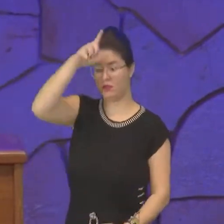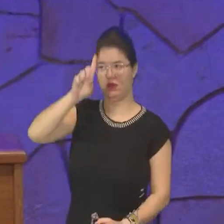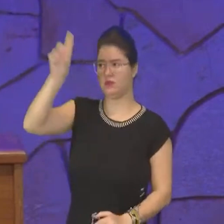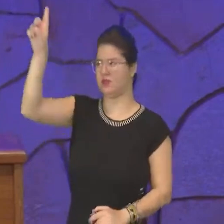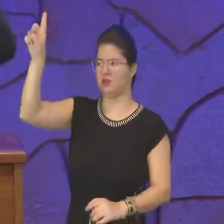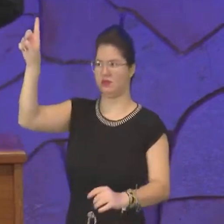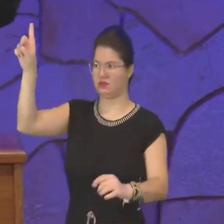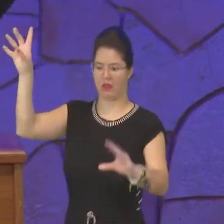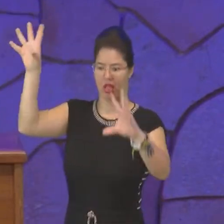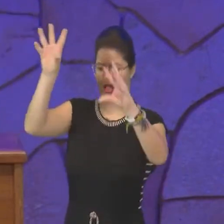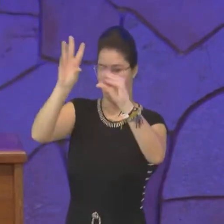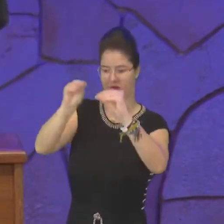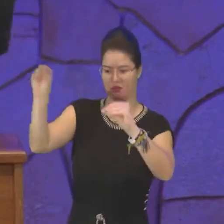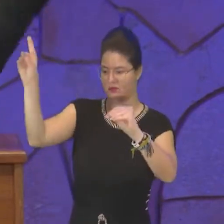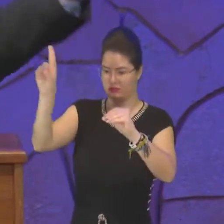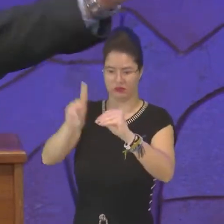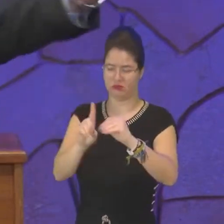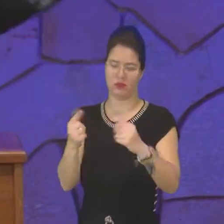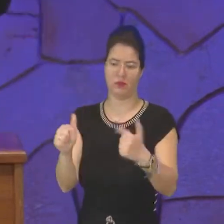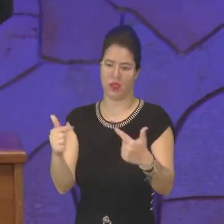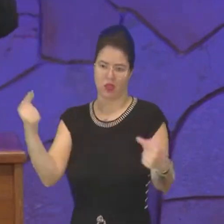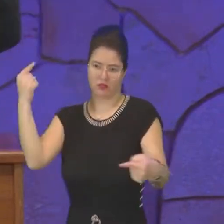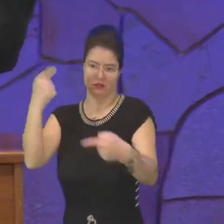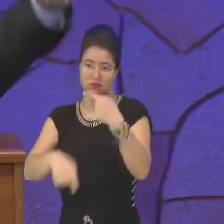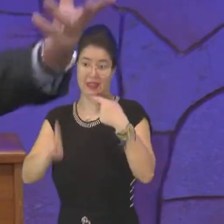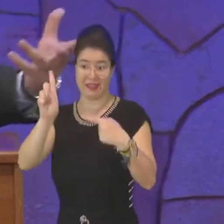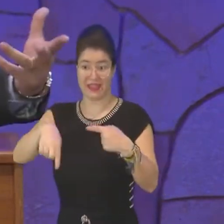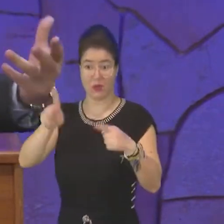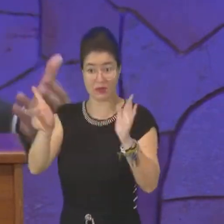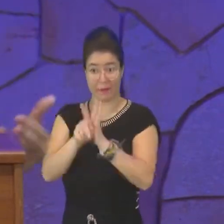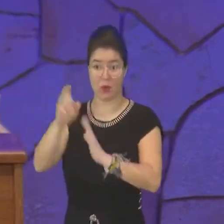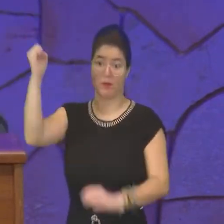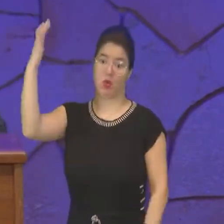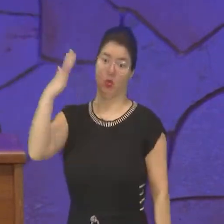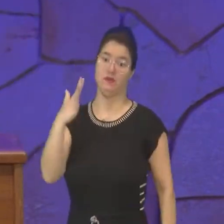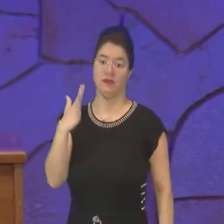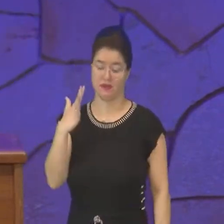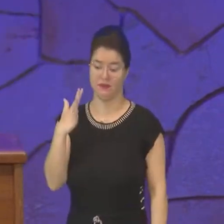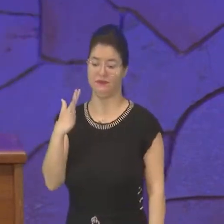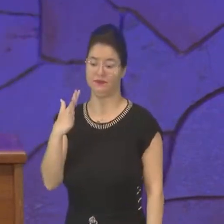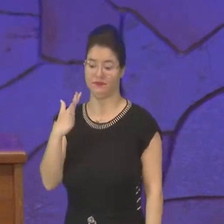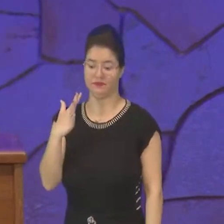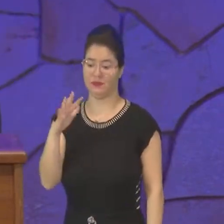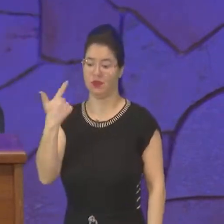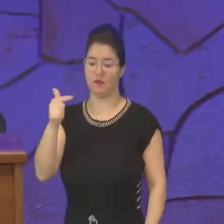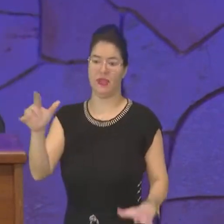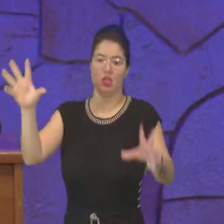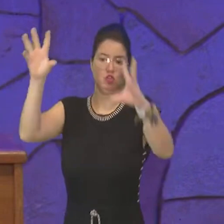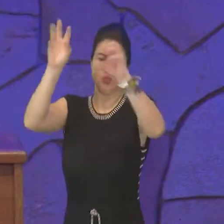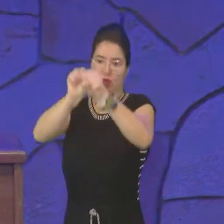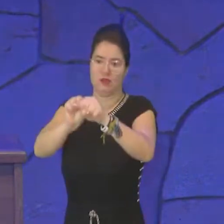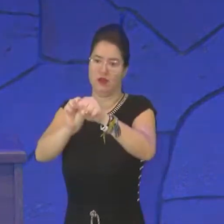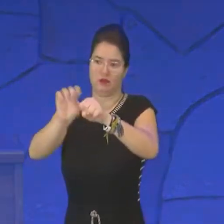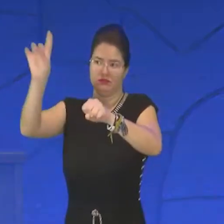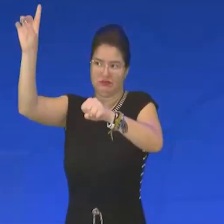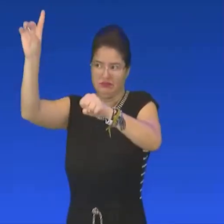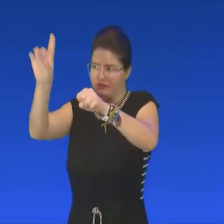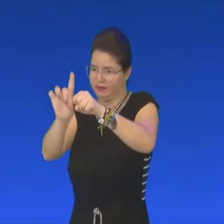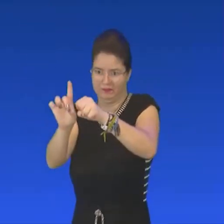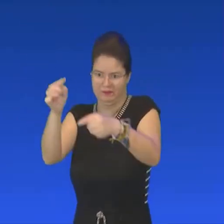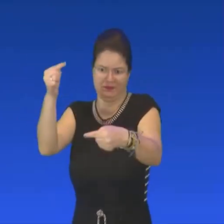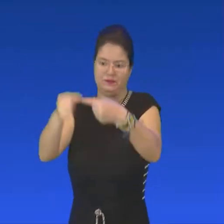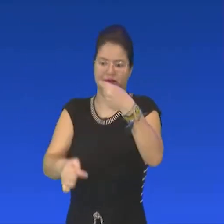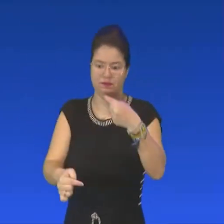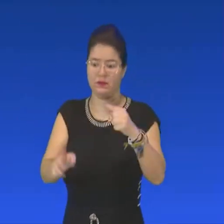Deus habita na esfera da luz, Deus é a própria luz, nele não há escuridão. E ele então fala